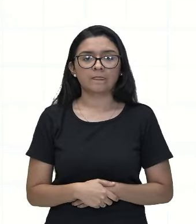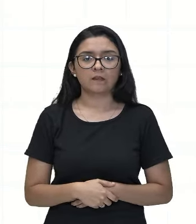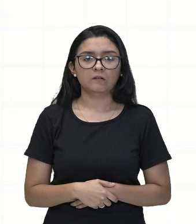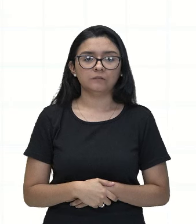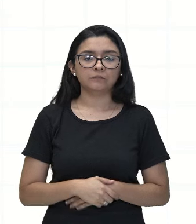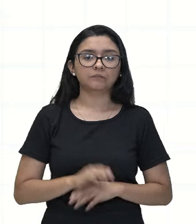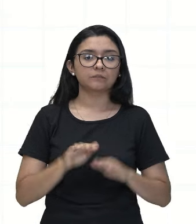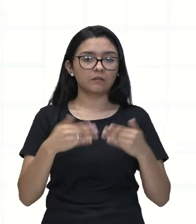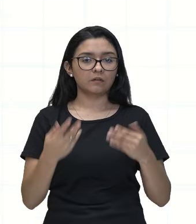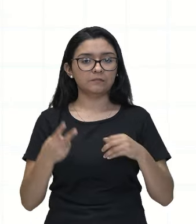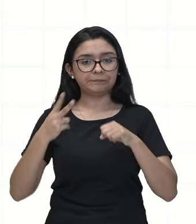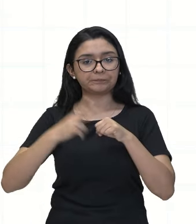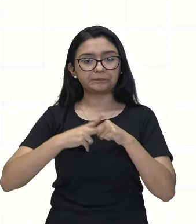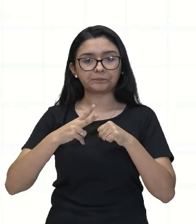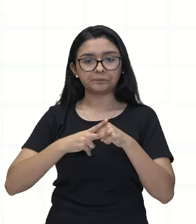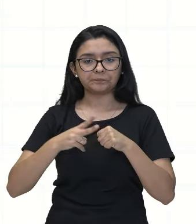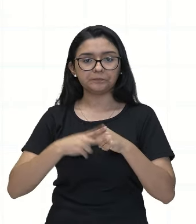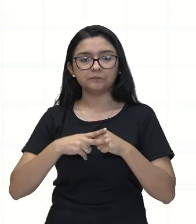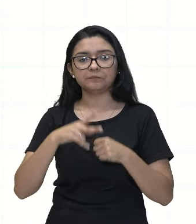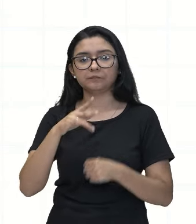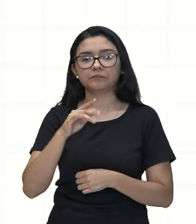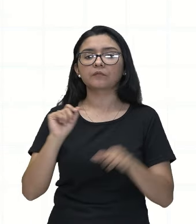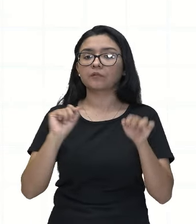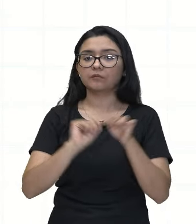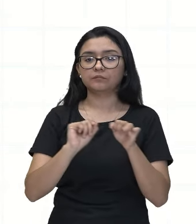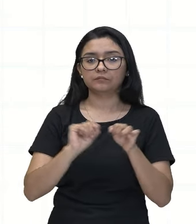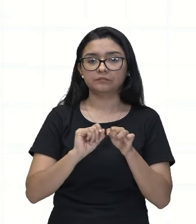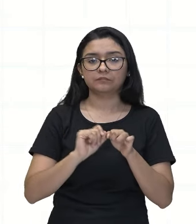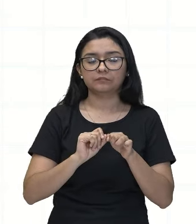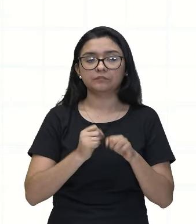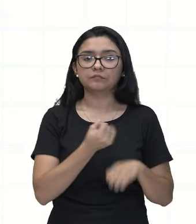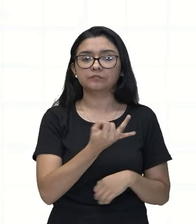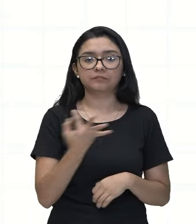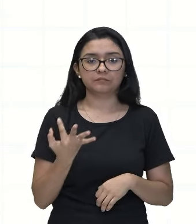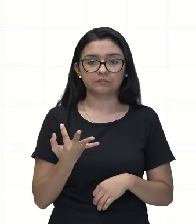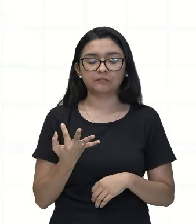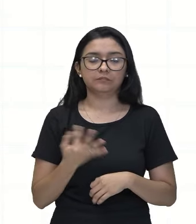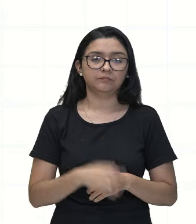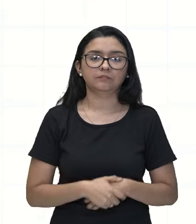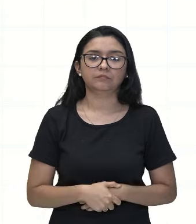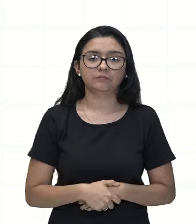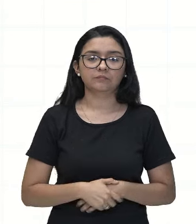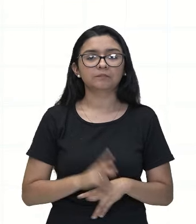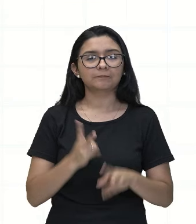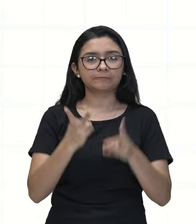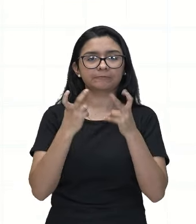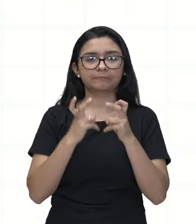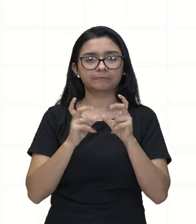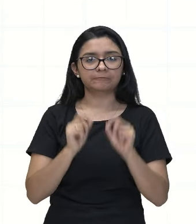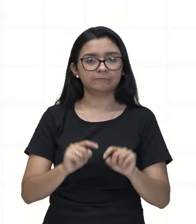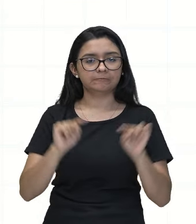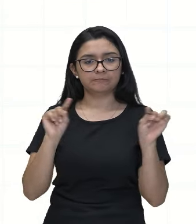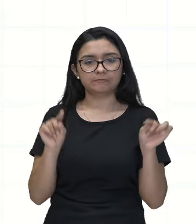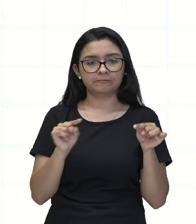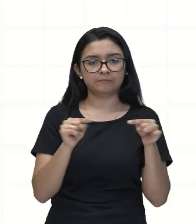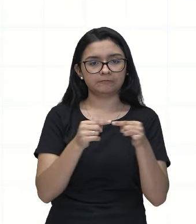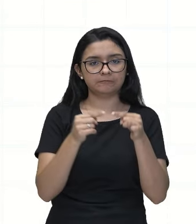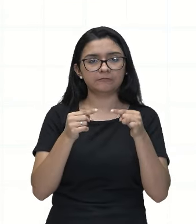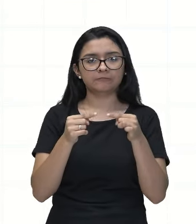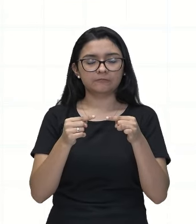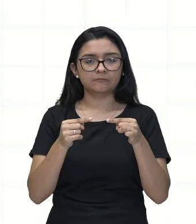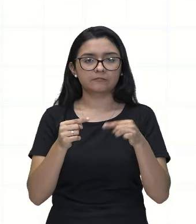o verbo fizeram vai para o plural Ok perceberam aí a concordância